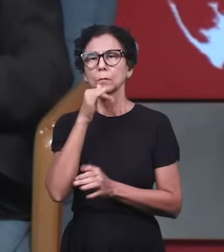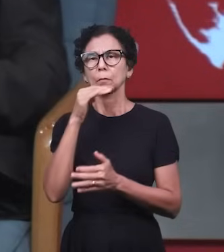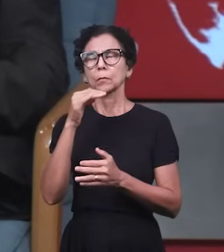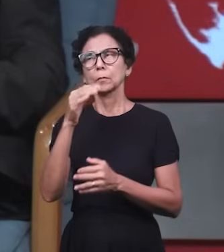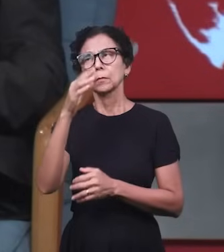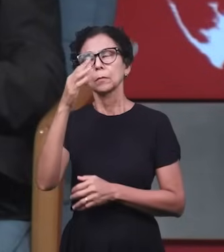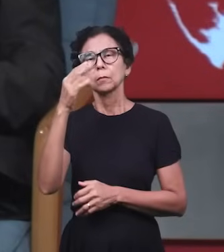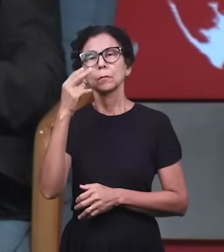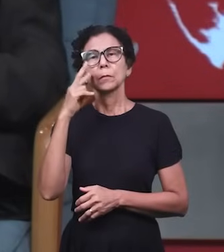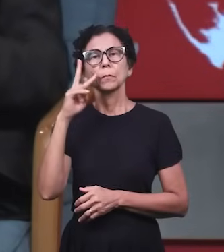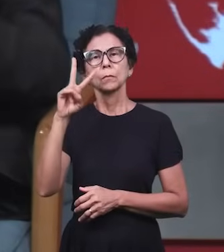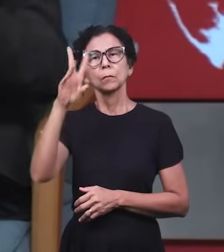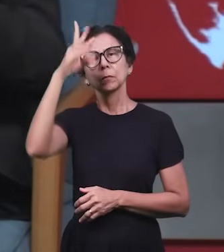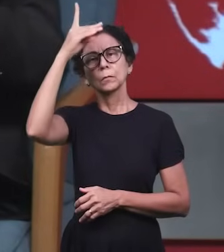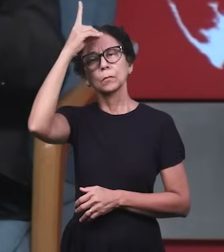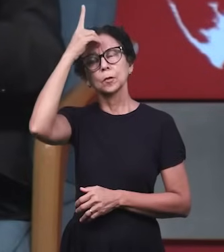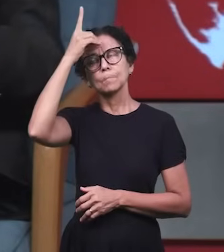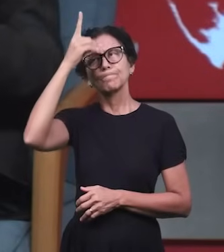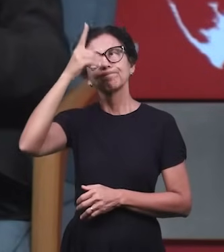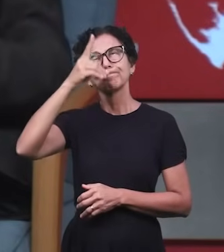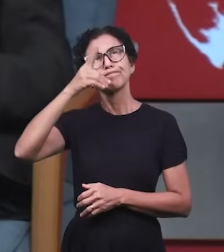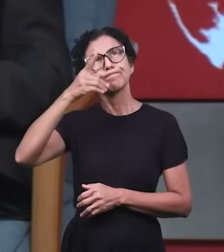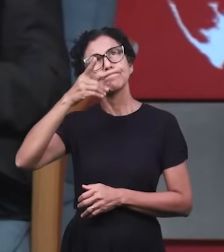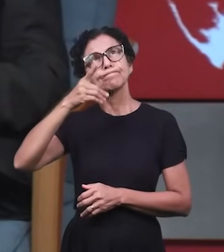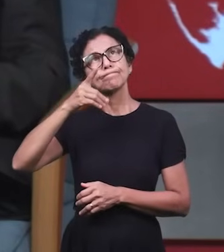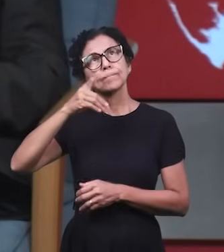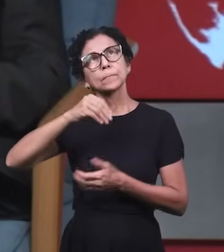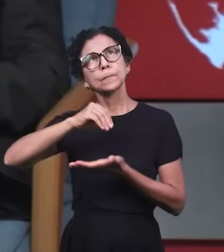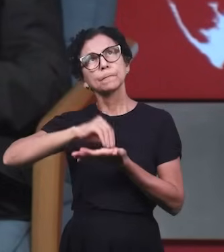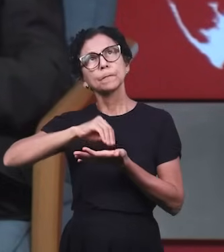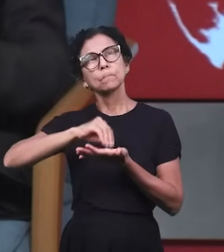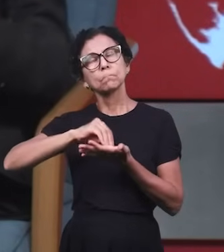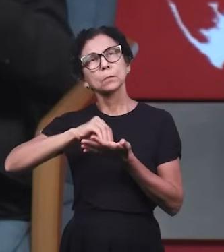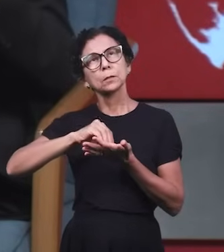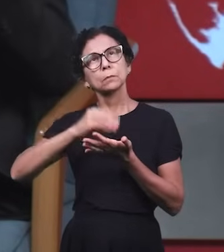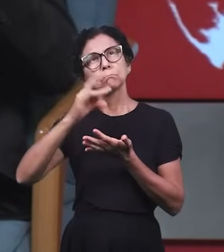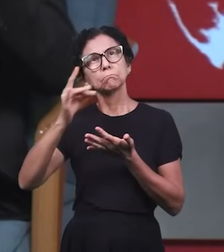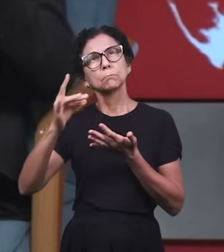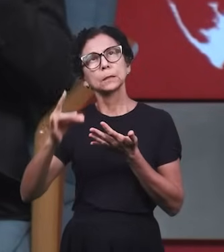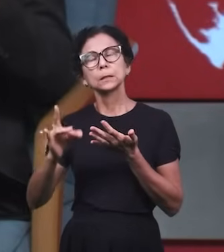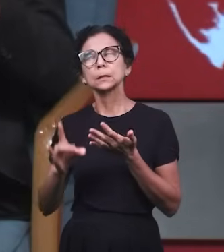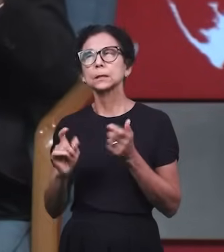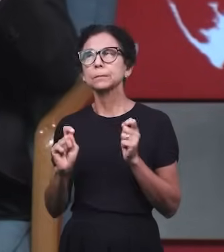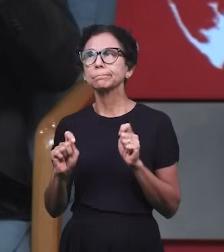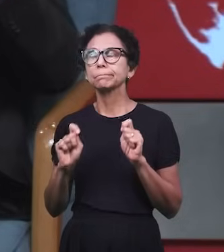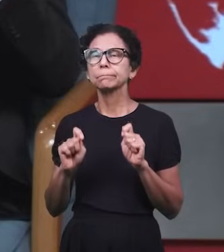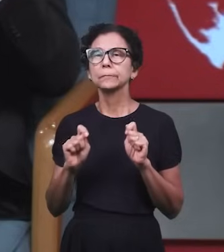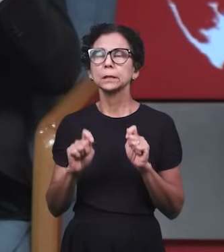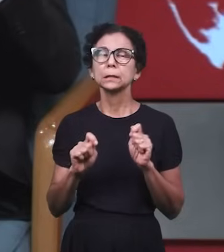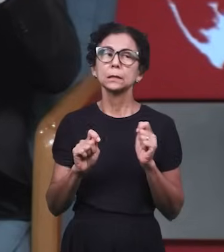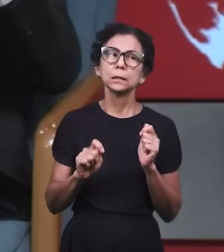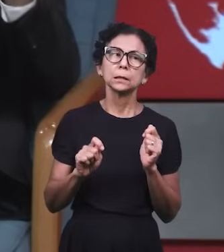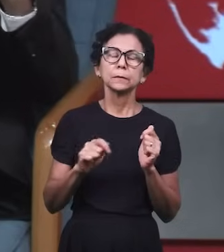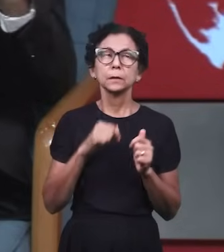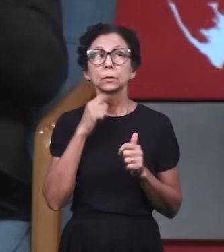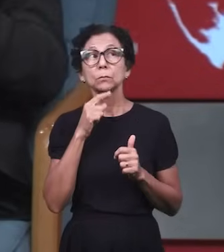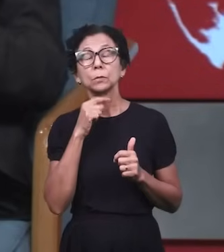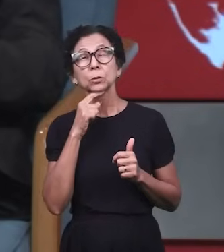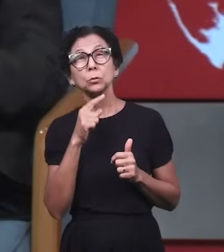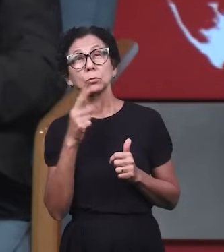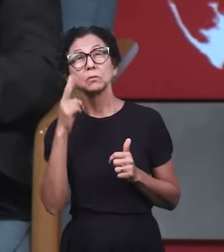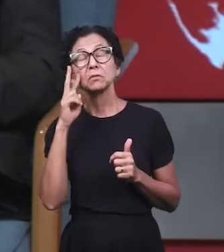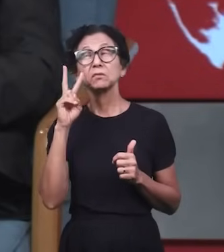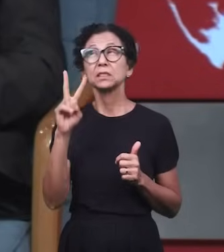visão, mas a visão pode estar incompleta. A visão pode não esclarecer